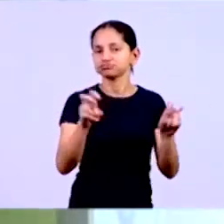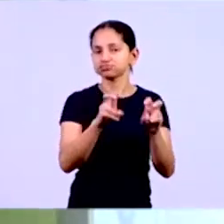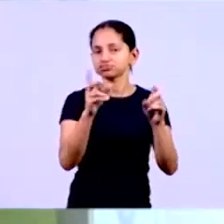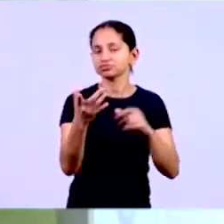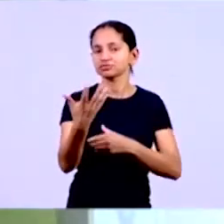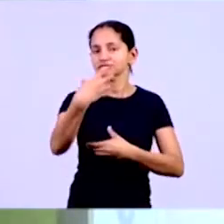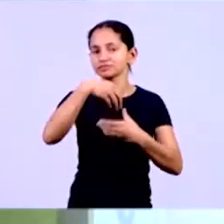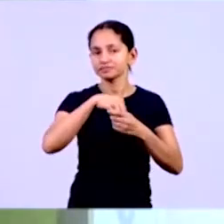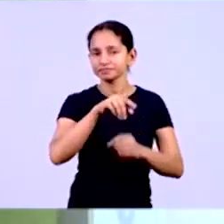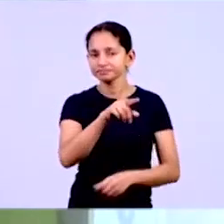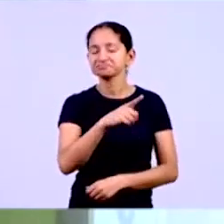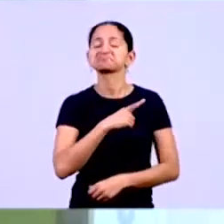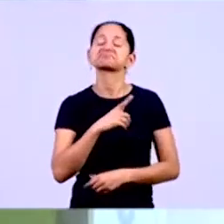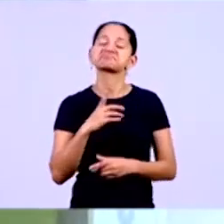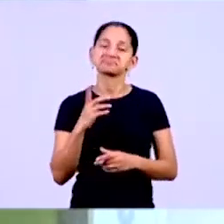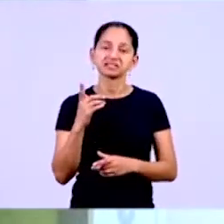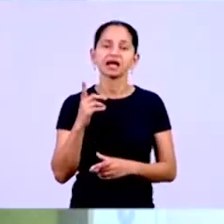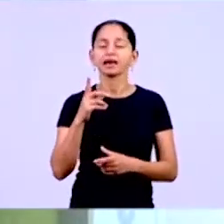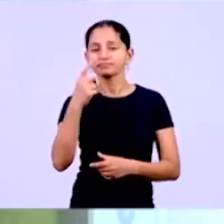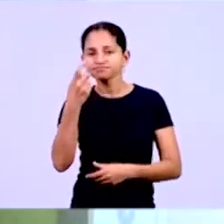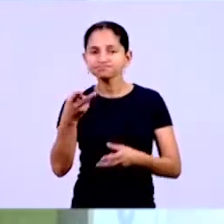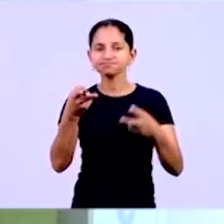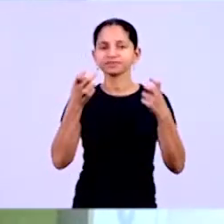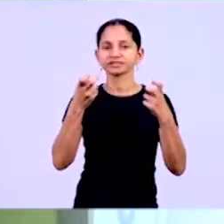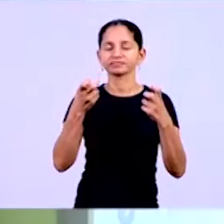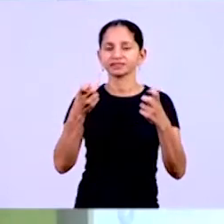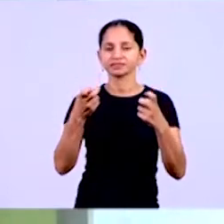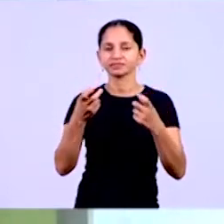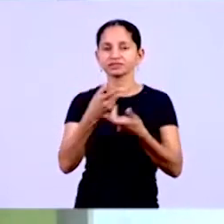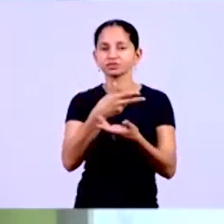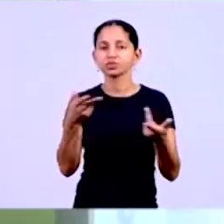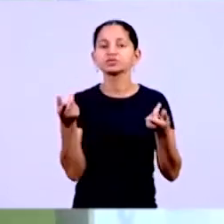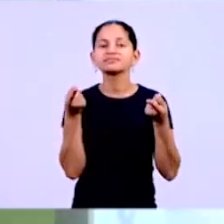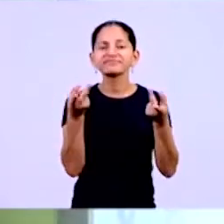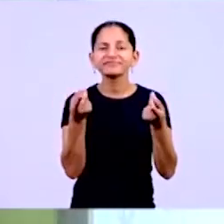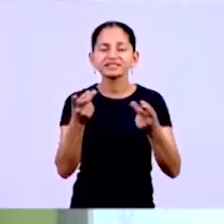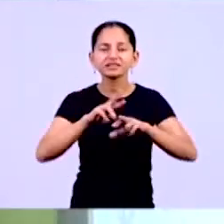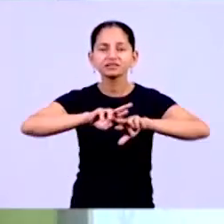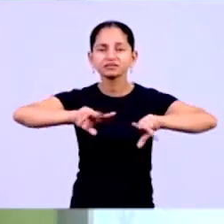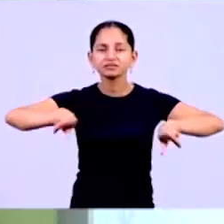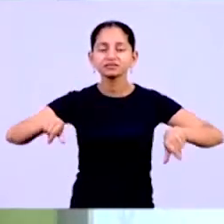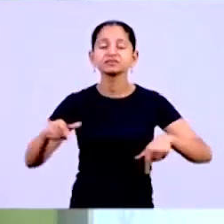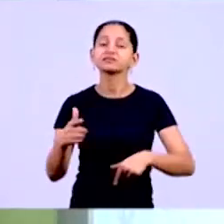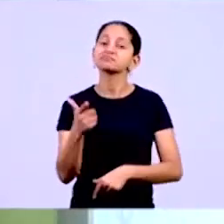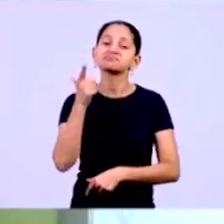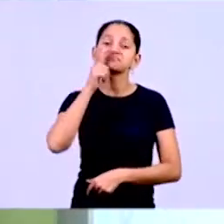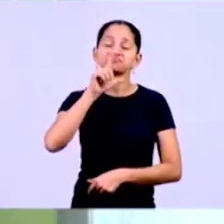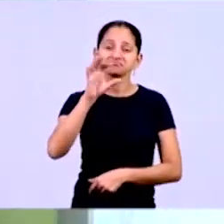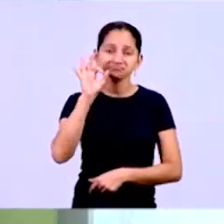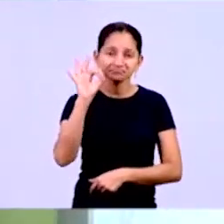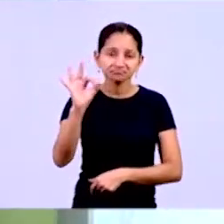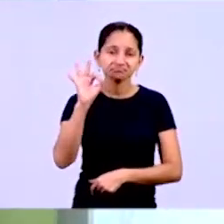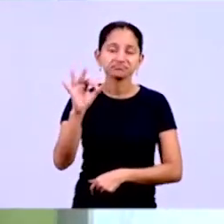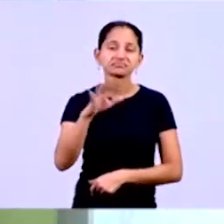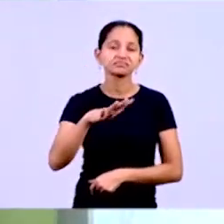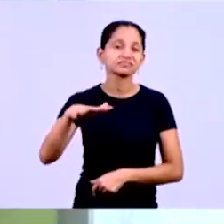nossas... pegar os avanços, concentrar isso em produtos altamente